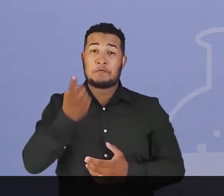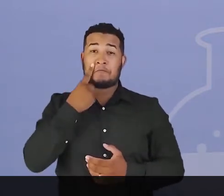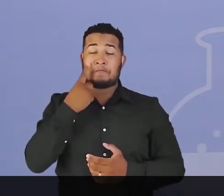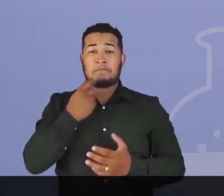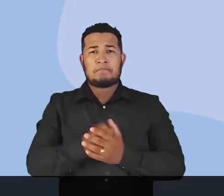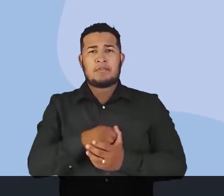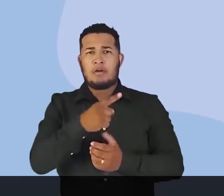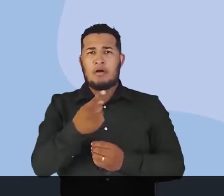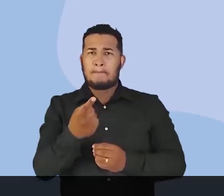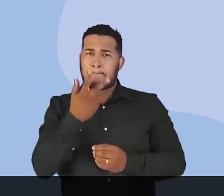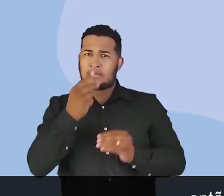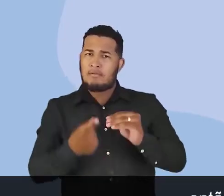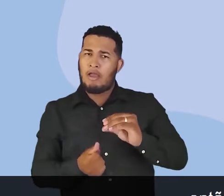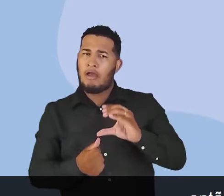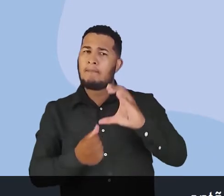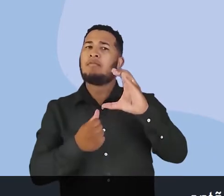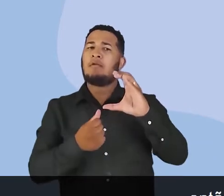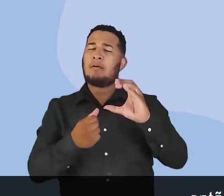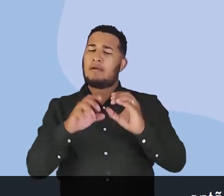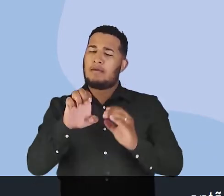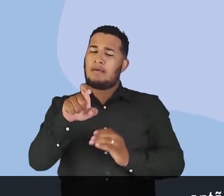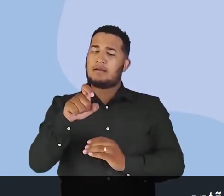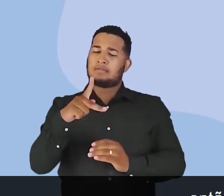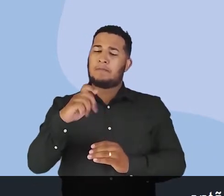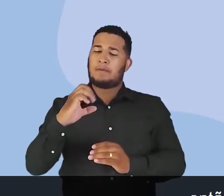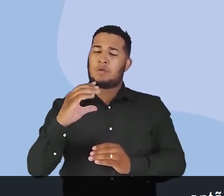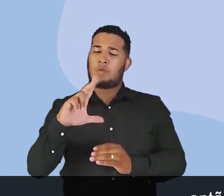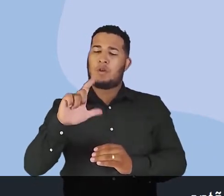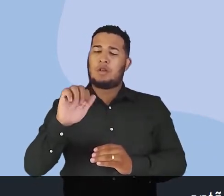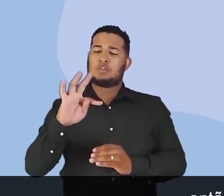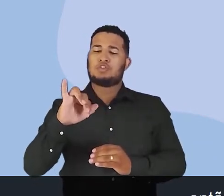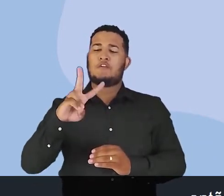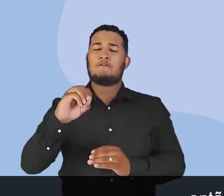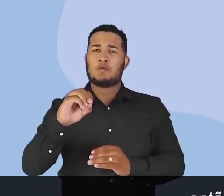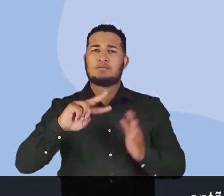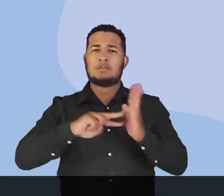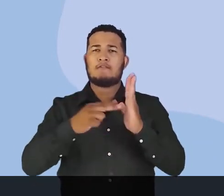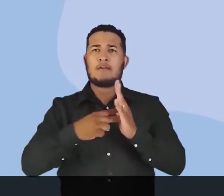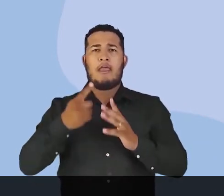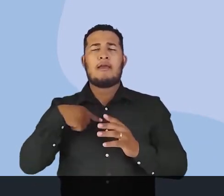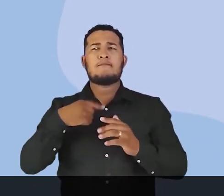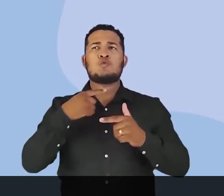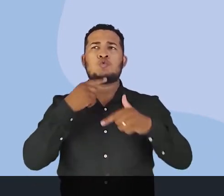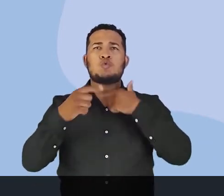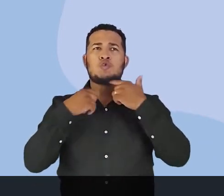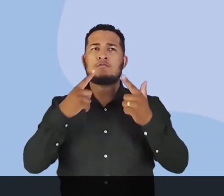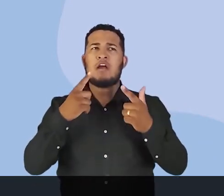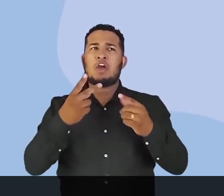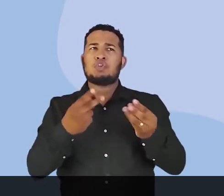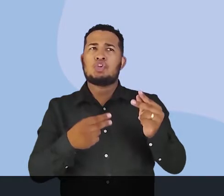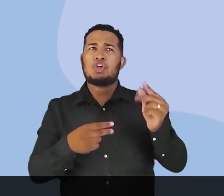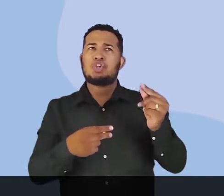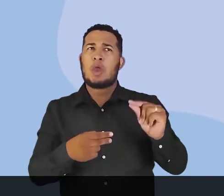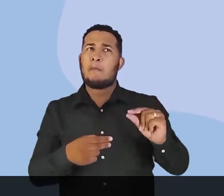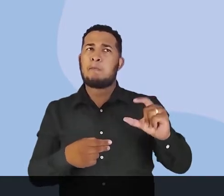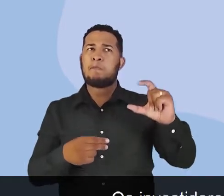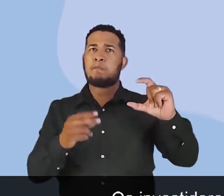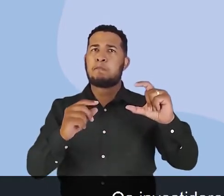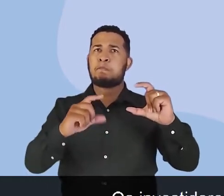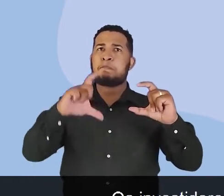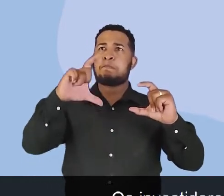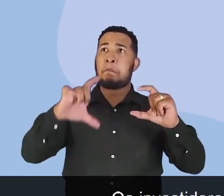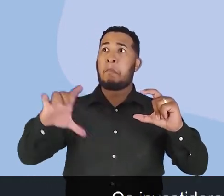comigo no slide. Então, esse capital especulativo seria mais ou menos assim, aonde eu vou ganhar mais dinheiro?